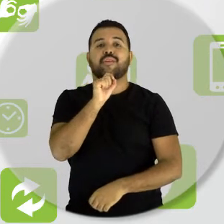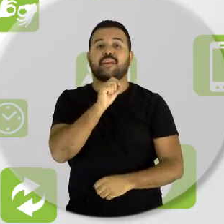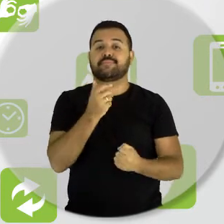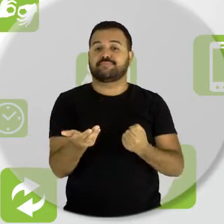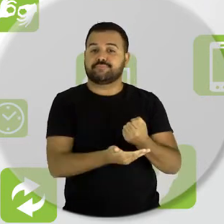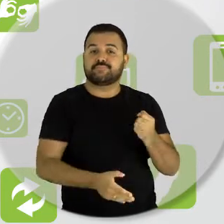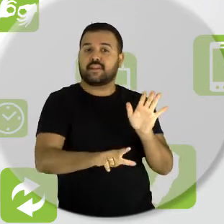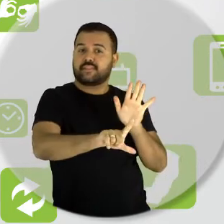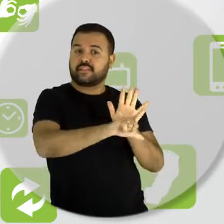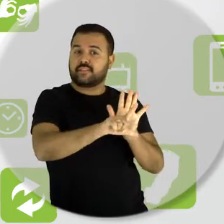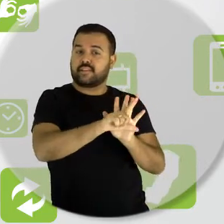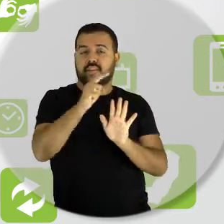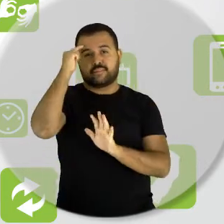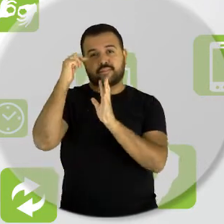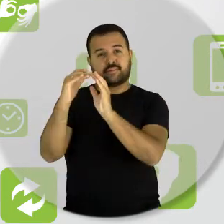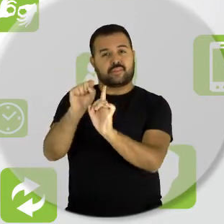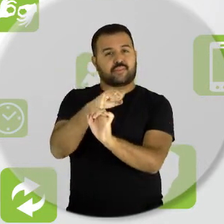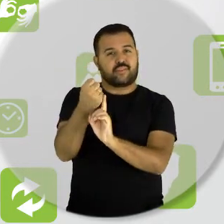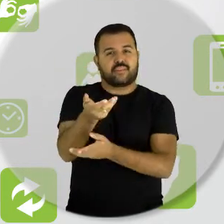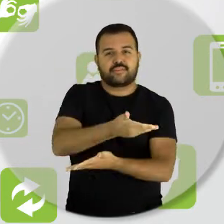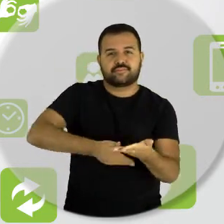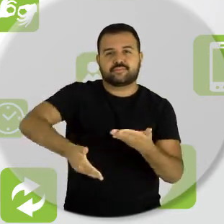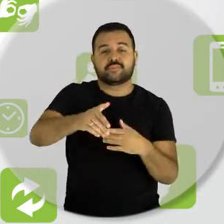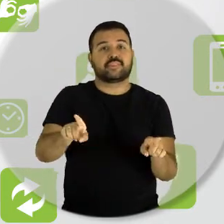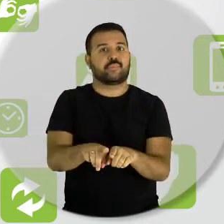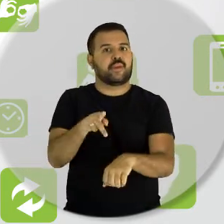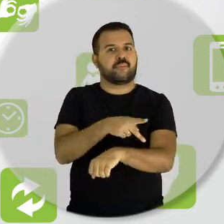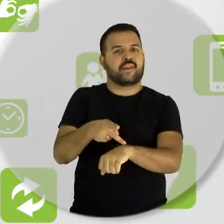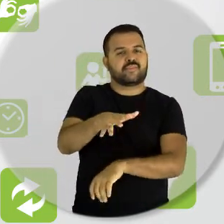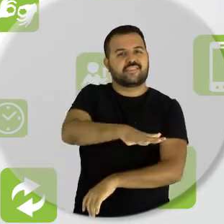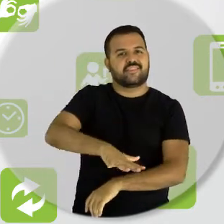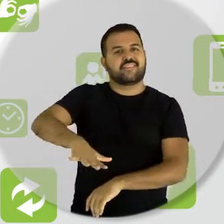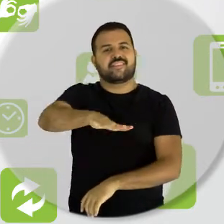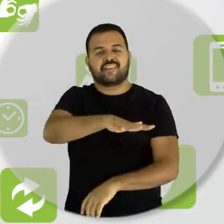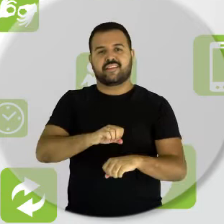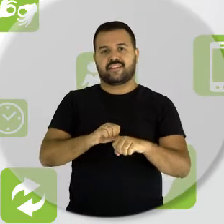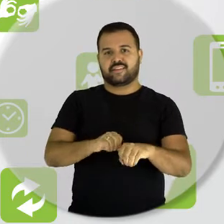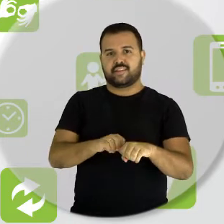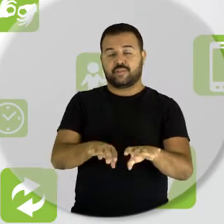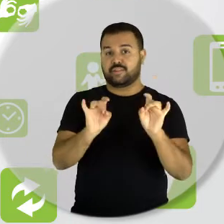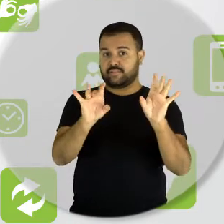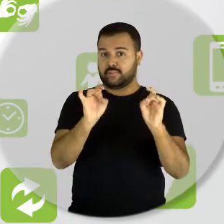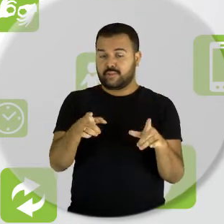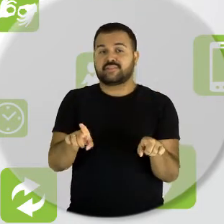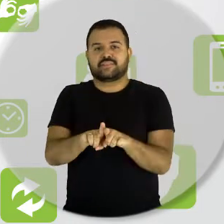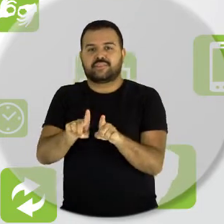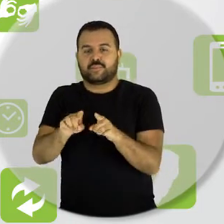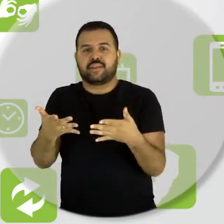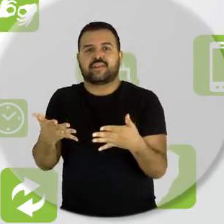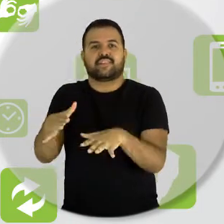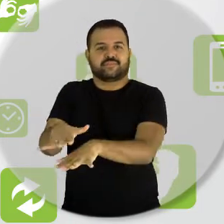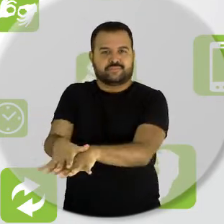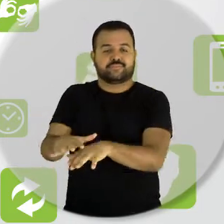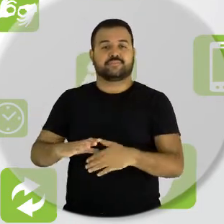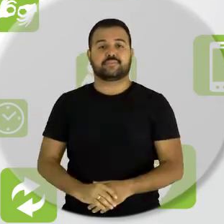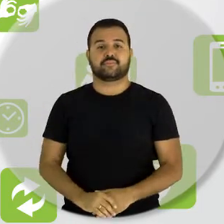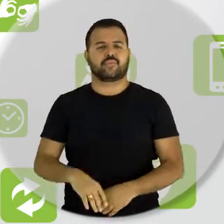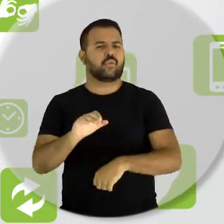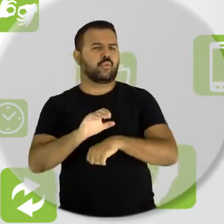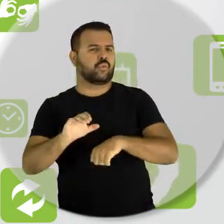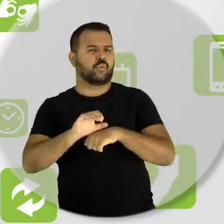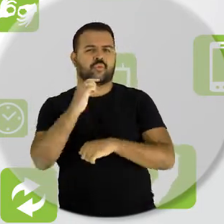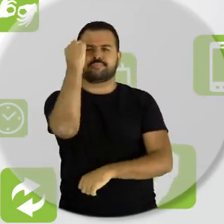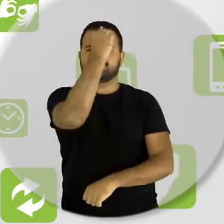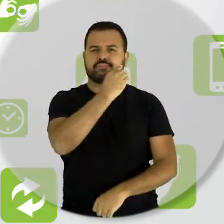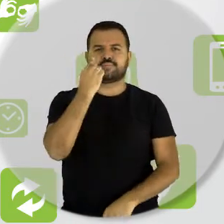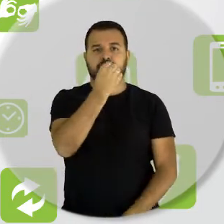legais, psicossociais e pedagógicos da educação especial e educação inclusiva. Para tanto, o curso possui